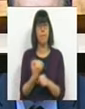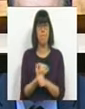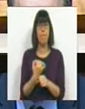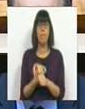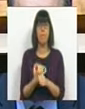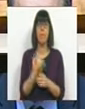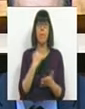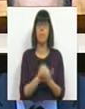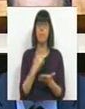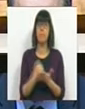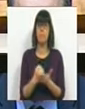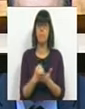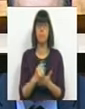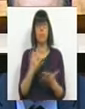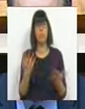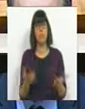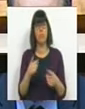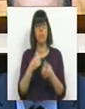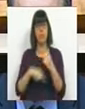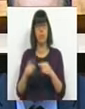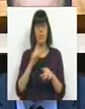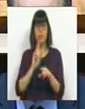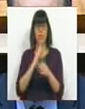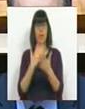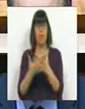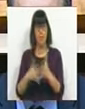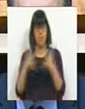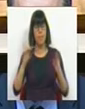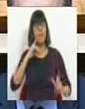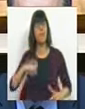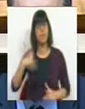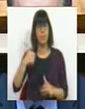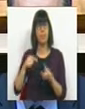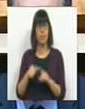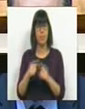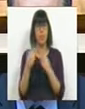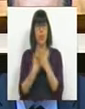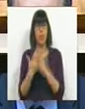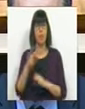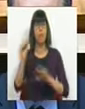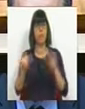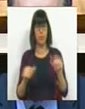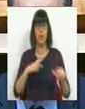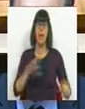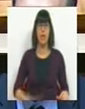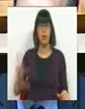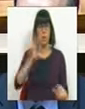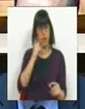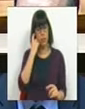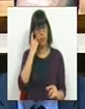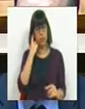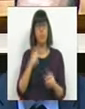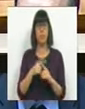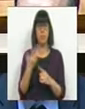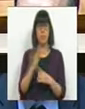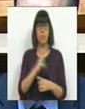atividades, cujo licenciamento ou mesmo a sua ampliação era fundamental para a economia local e nacional. Foi